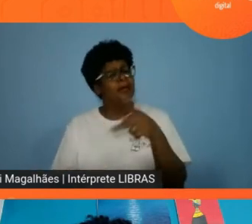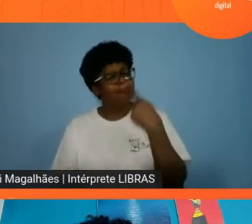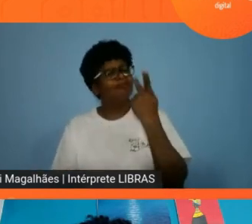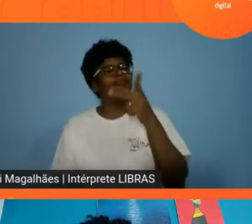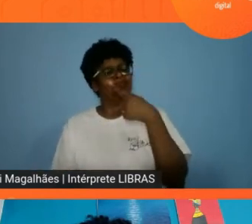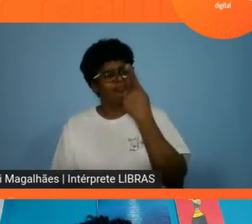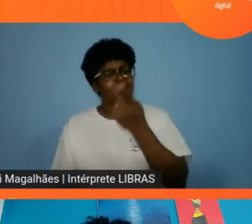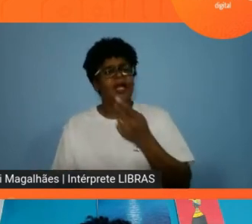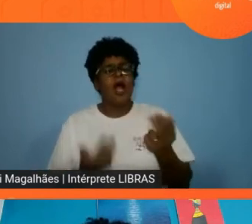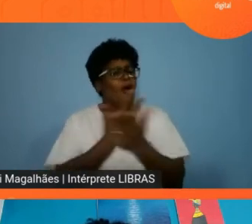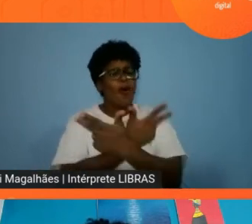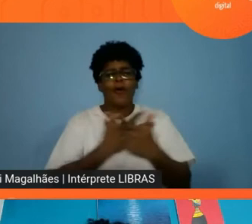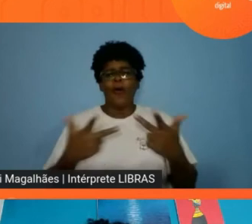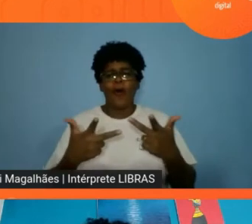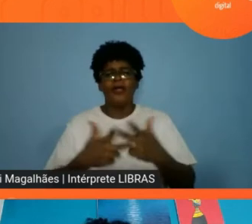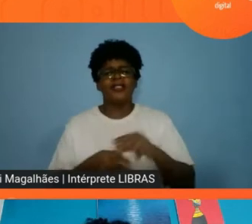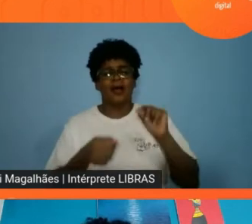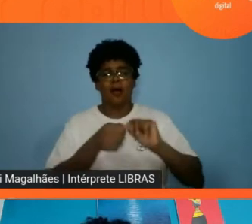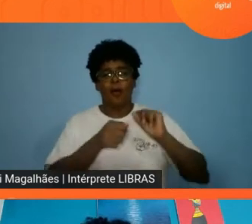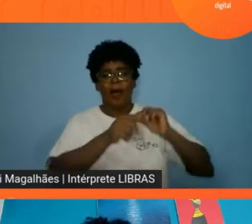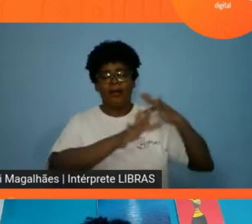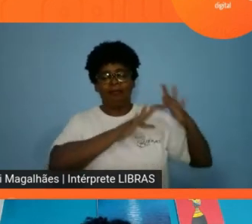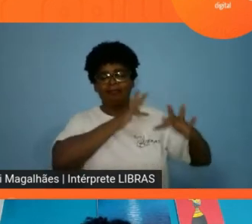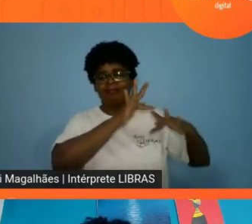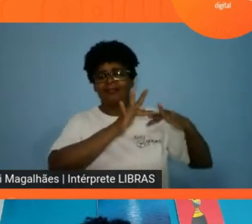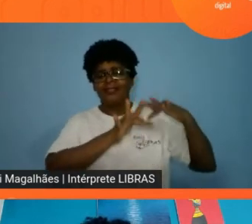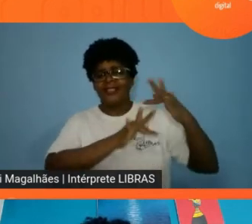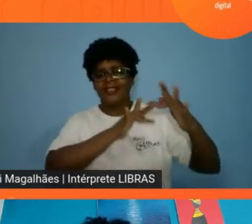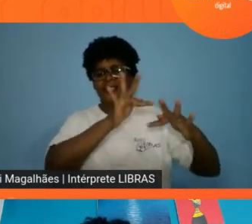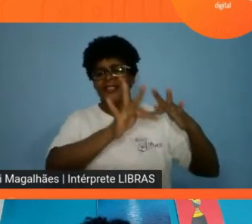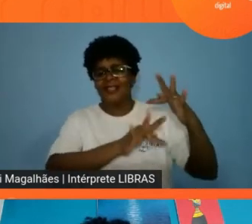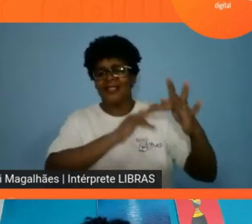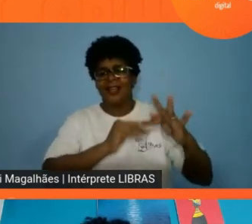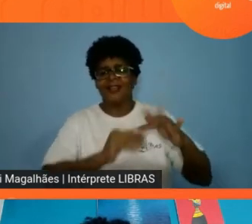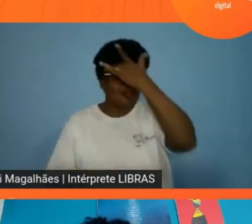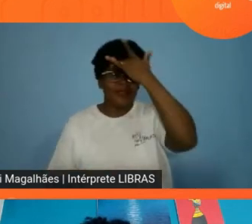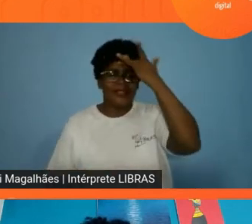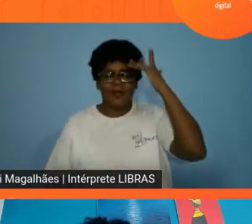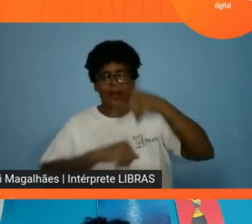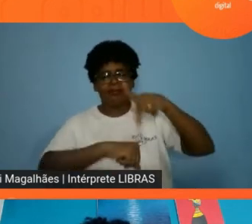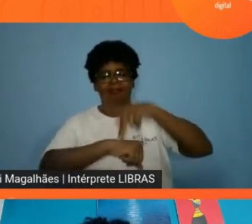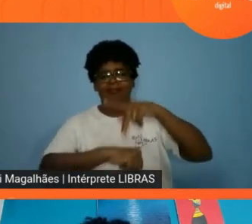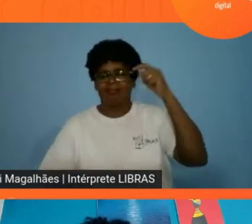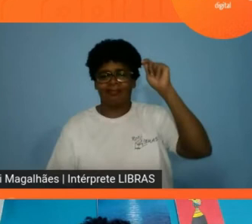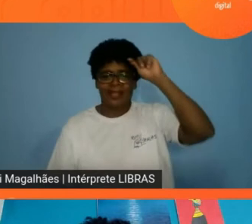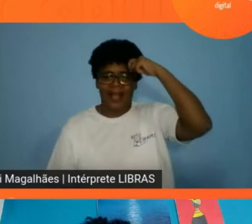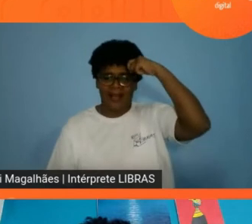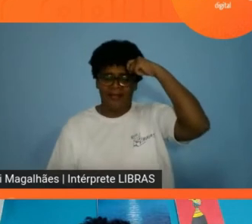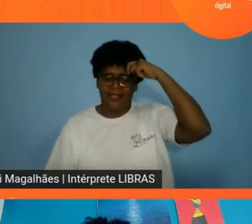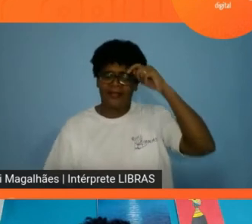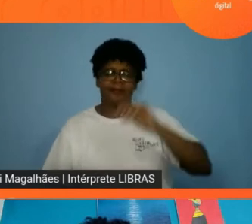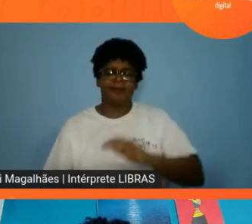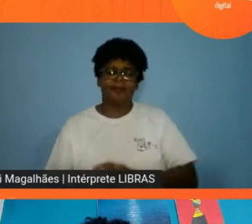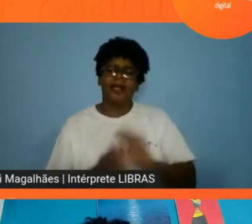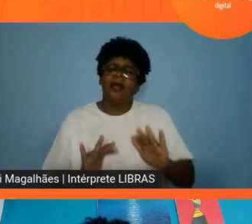algo que é uma tradição na cultura dos povos africanos, subsaarianos, né? Então,